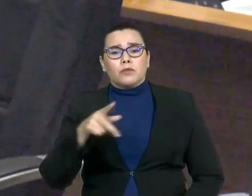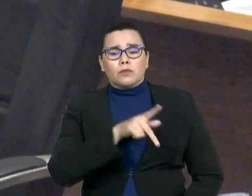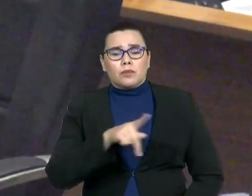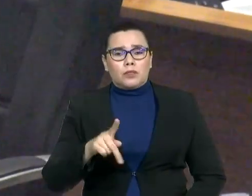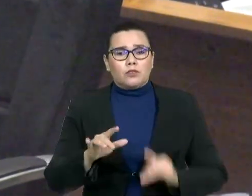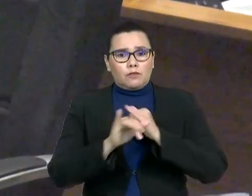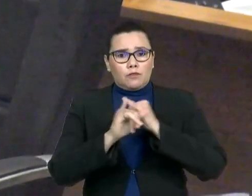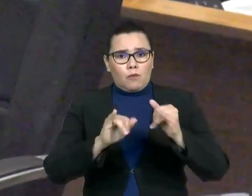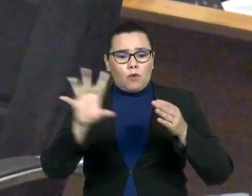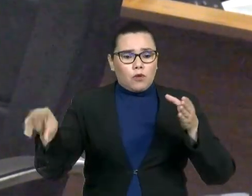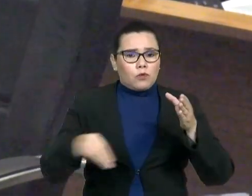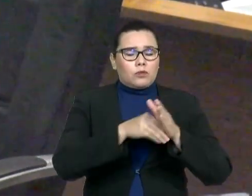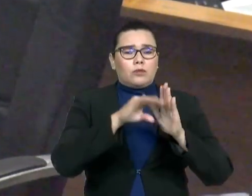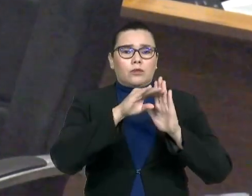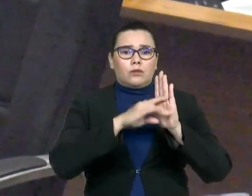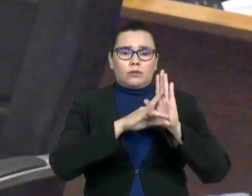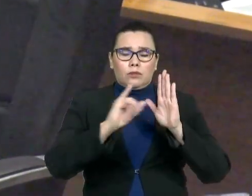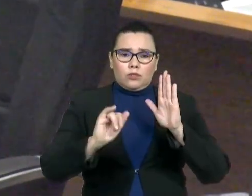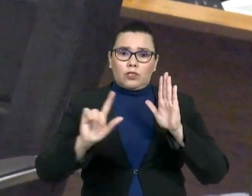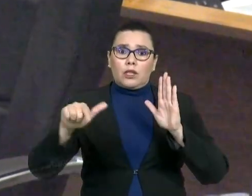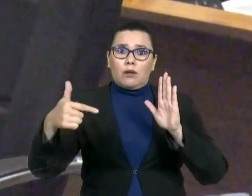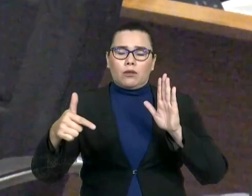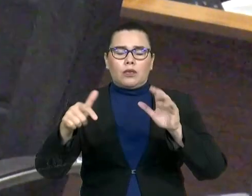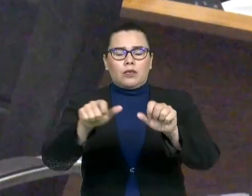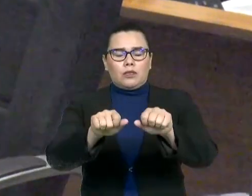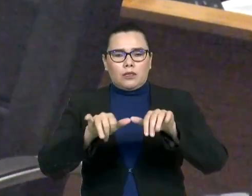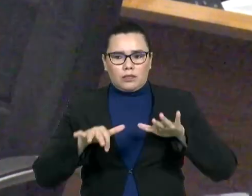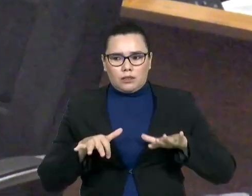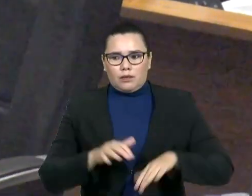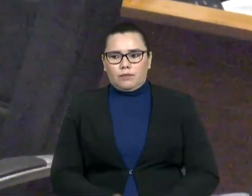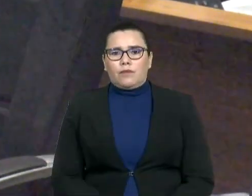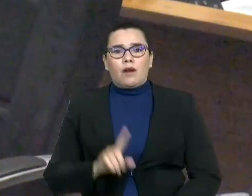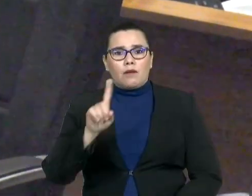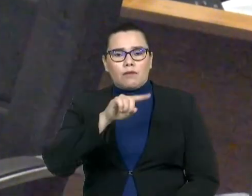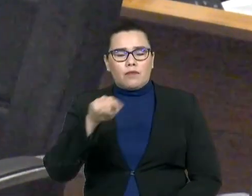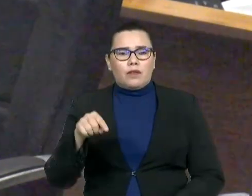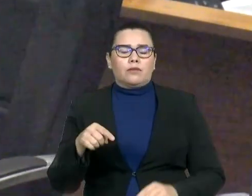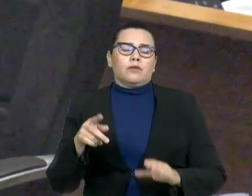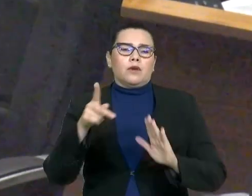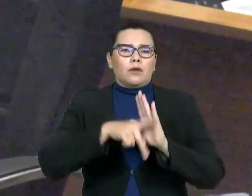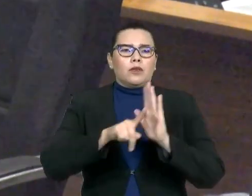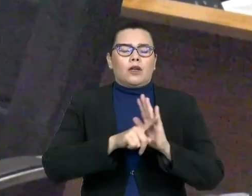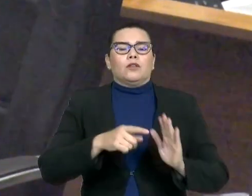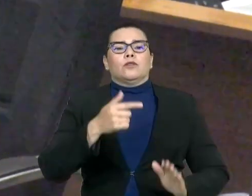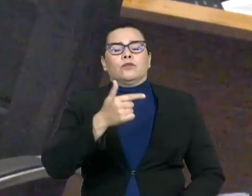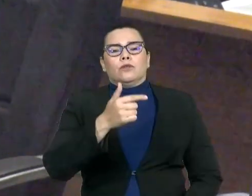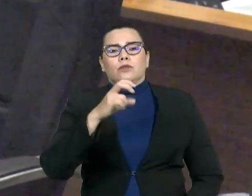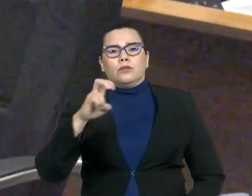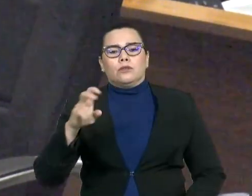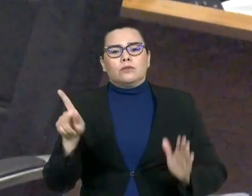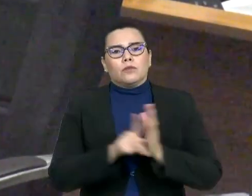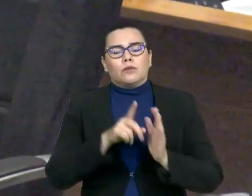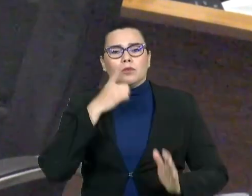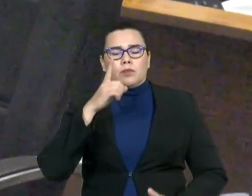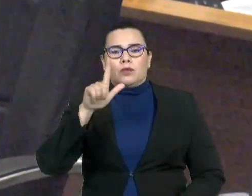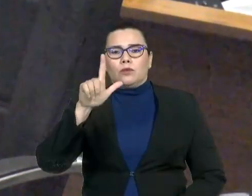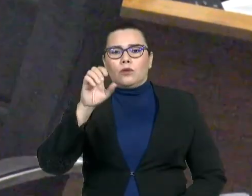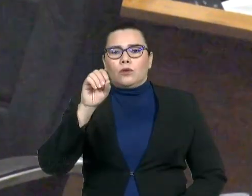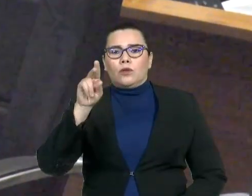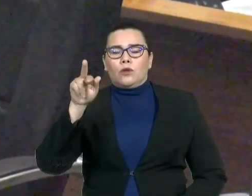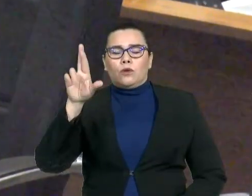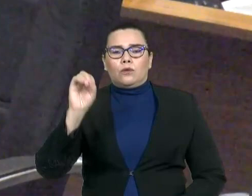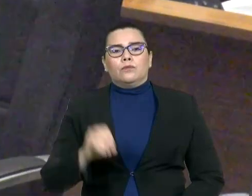dia da próxima sessão ordinária. Veto total, projeto 255-2015, deputado Vinícius Louro. Projeto de